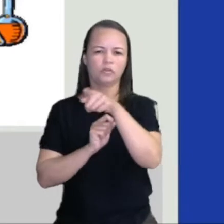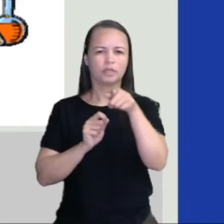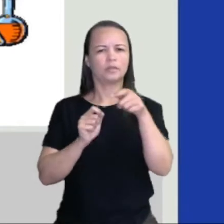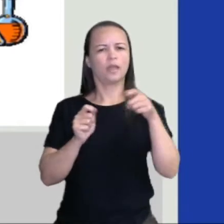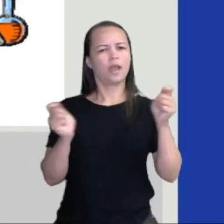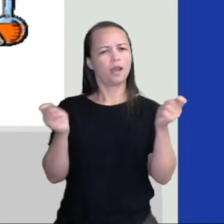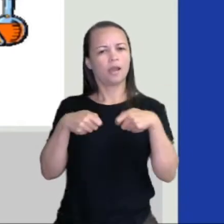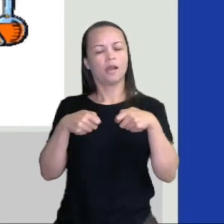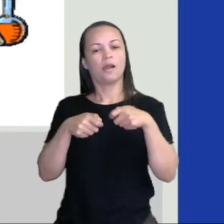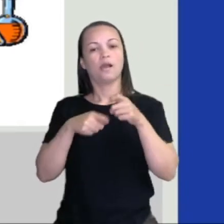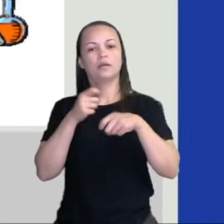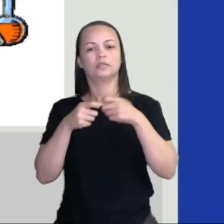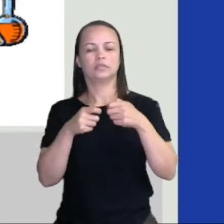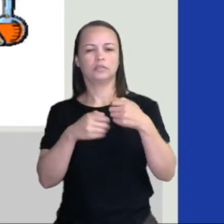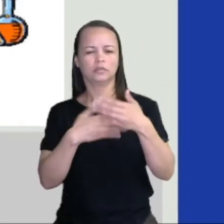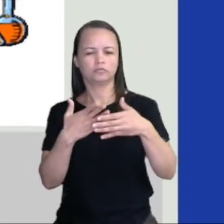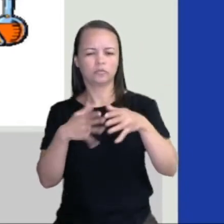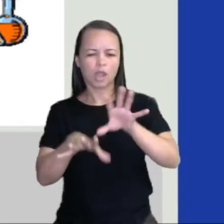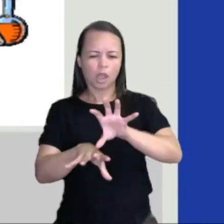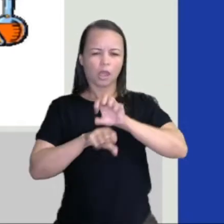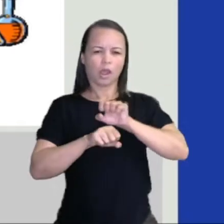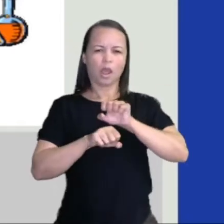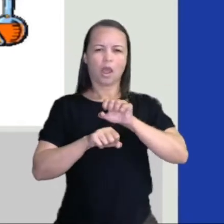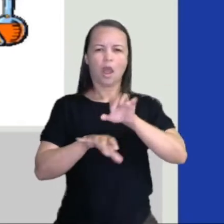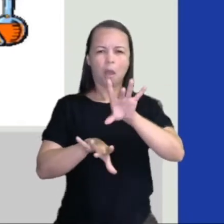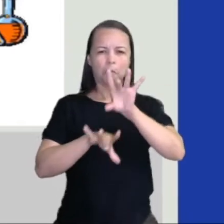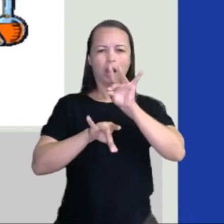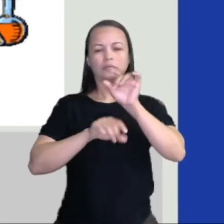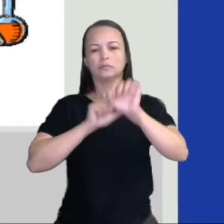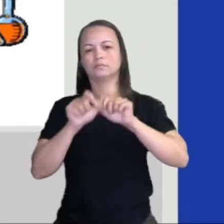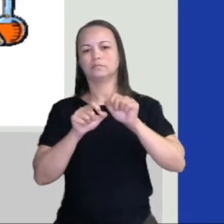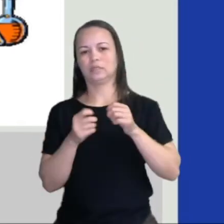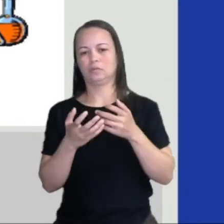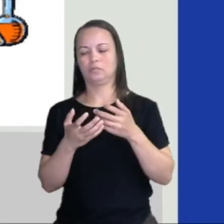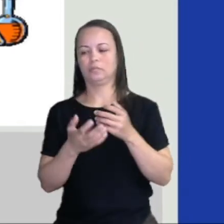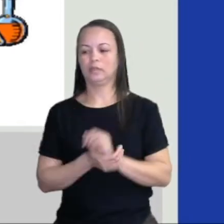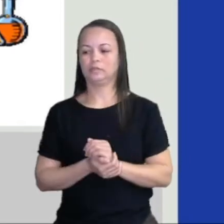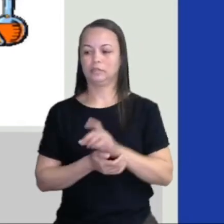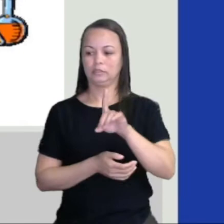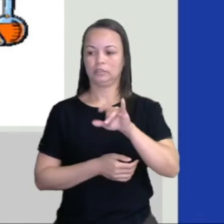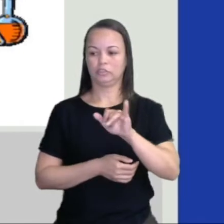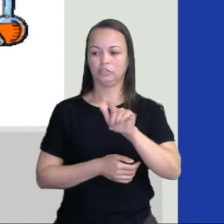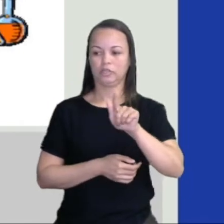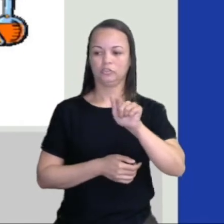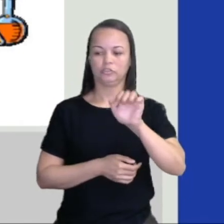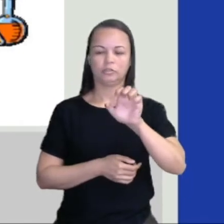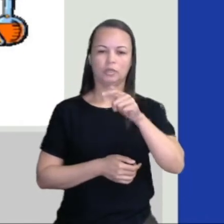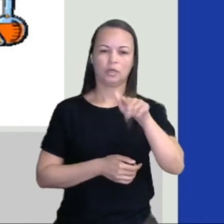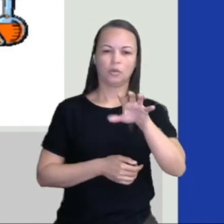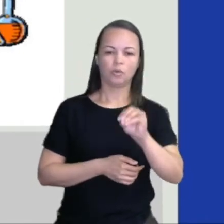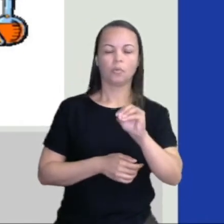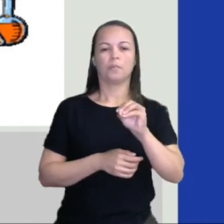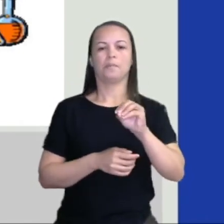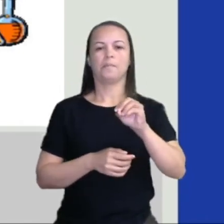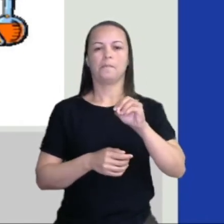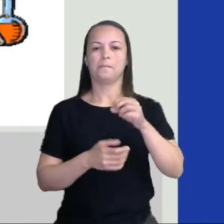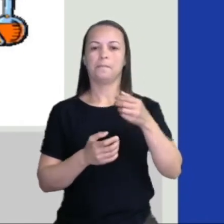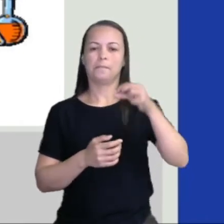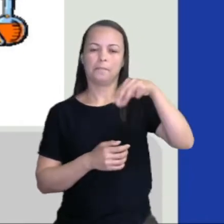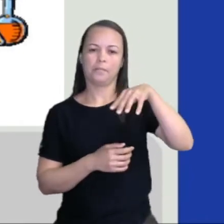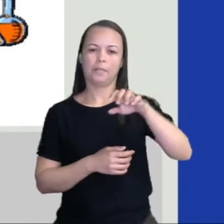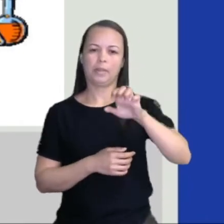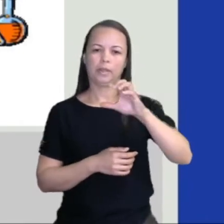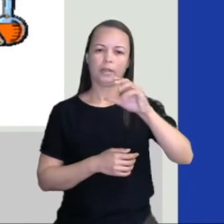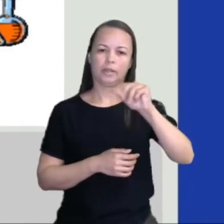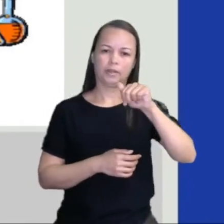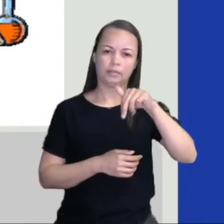de inferir essas informações com muito mais precisão, que é a digestão mecânica e a digestão química. E aí a digestão mecânica, ela